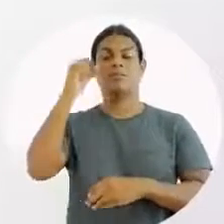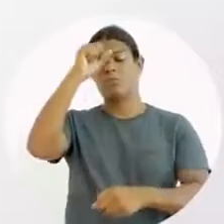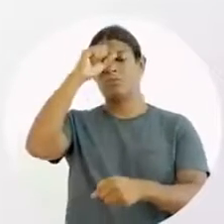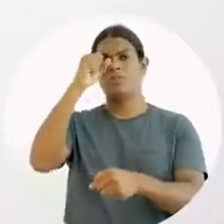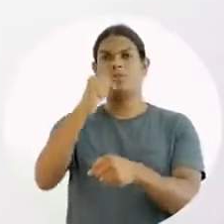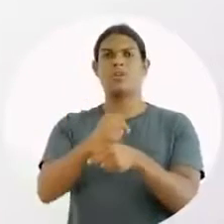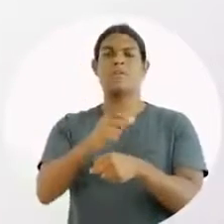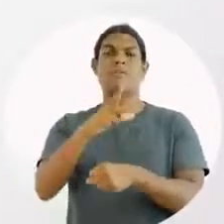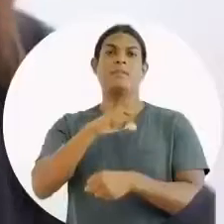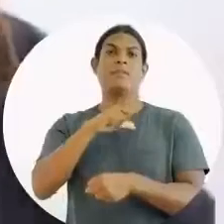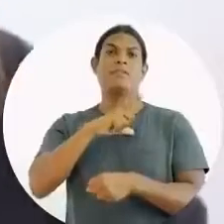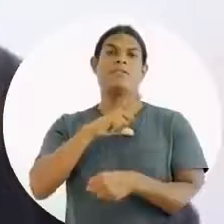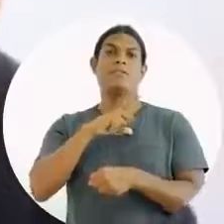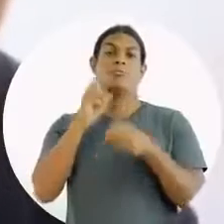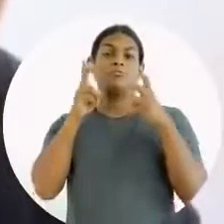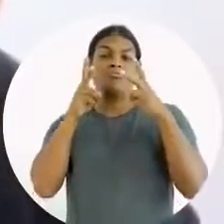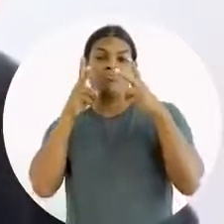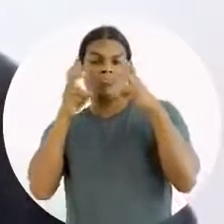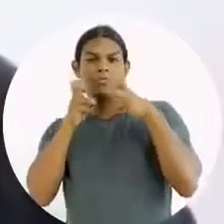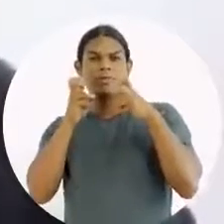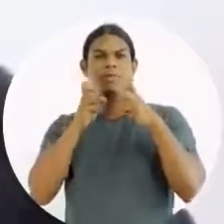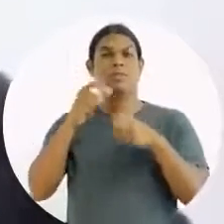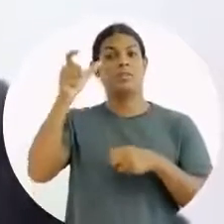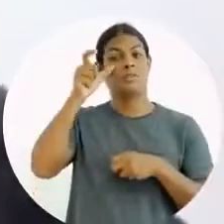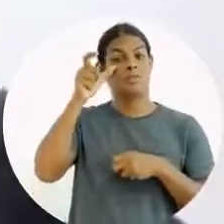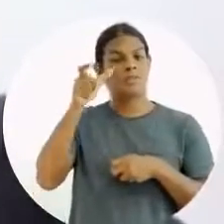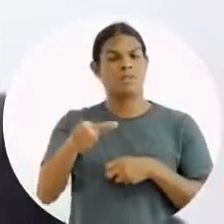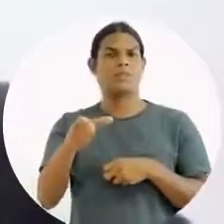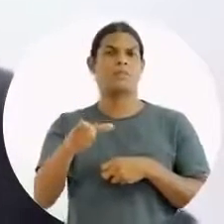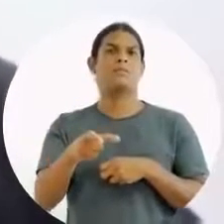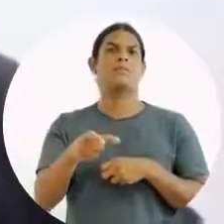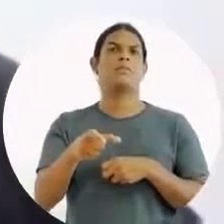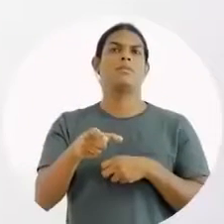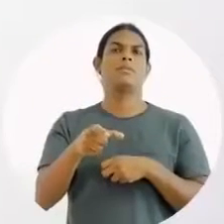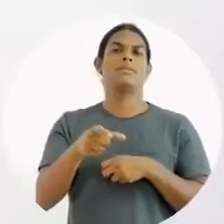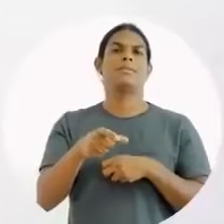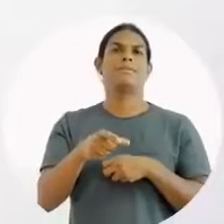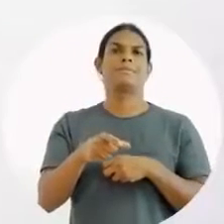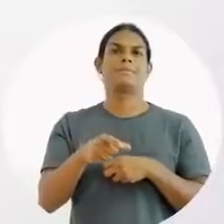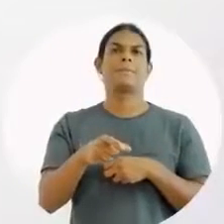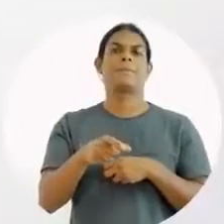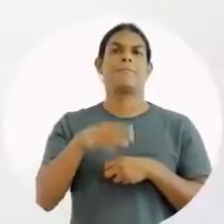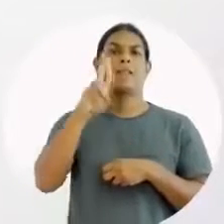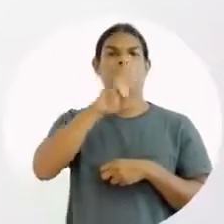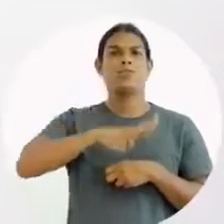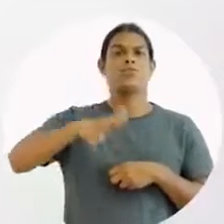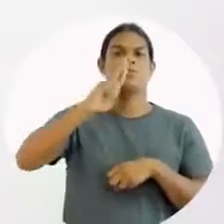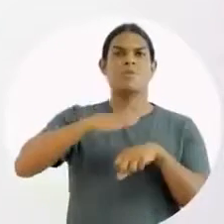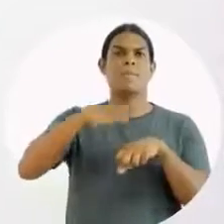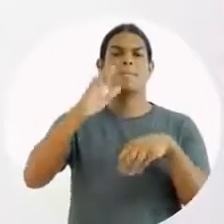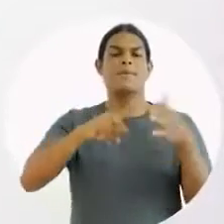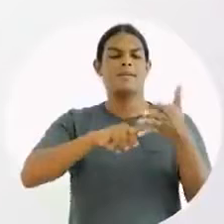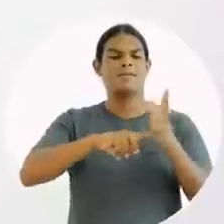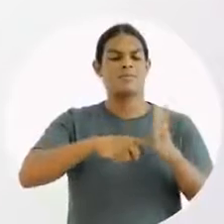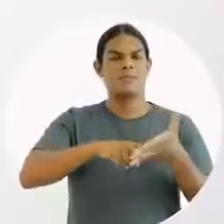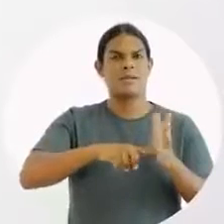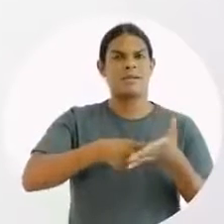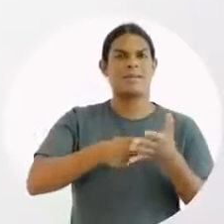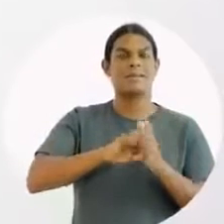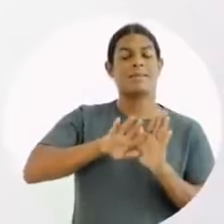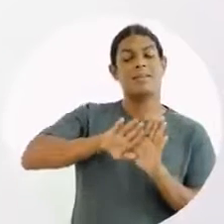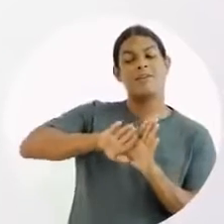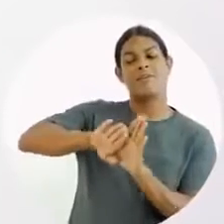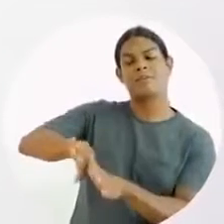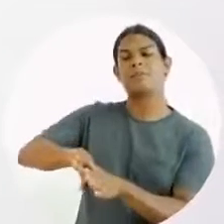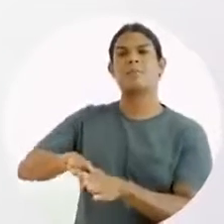de preservar o seu maquinário, até pelo custo que esse maquinário teve, mas que não valorizava tanto as pessoas. Então,